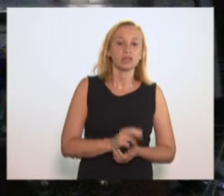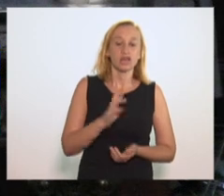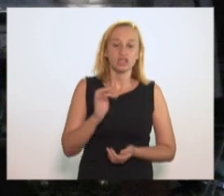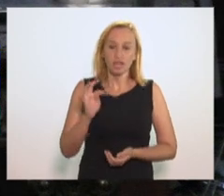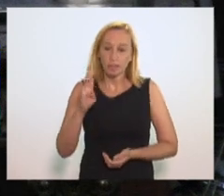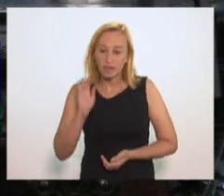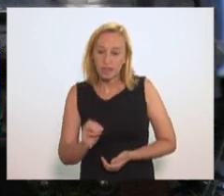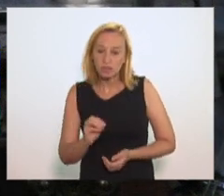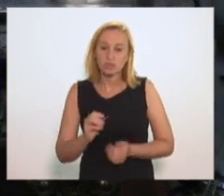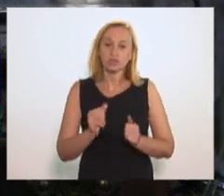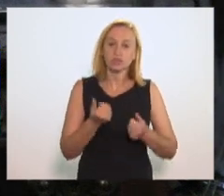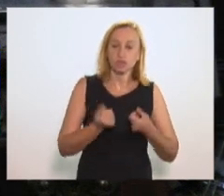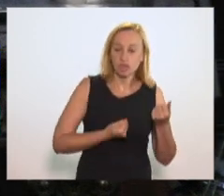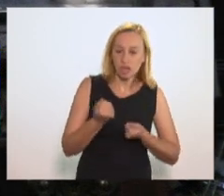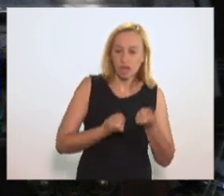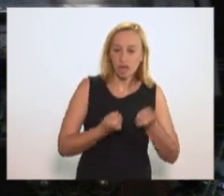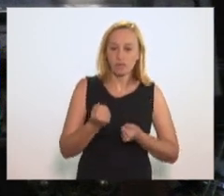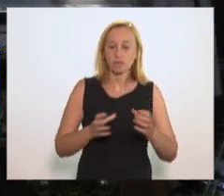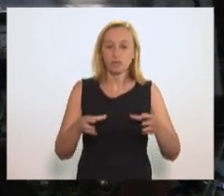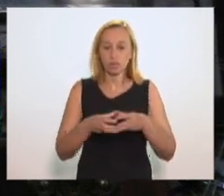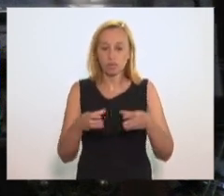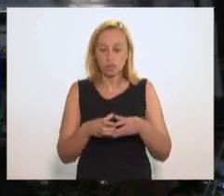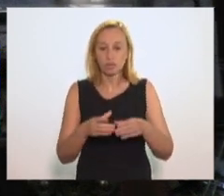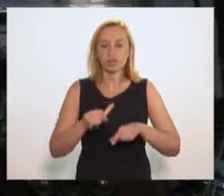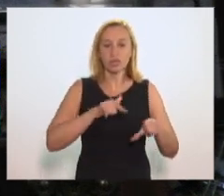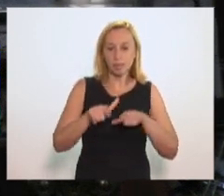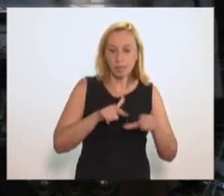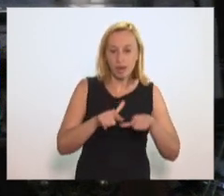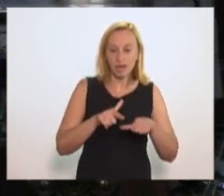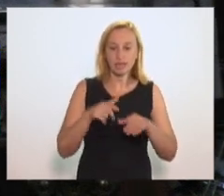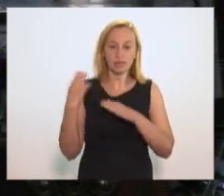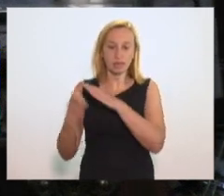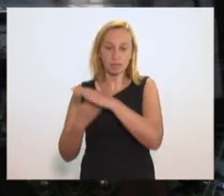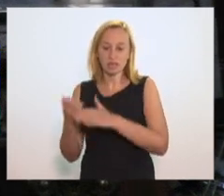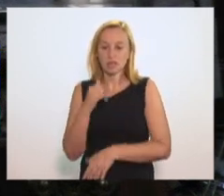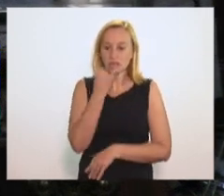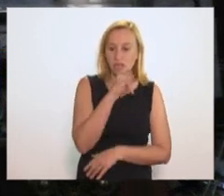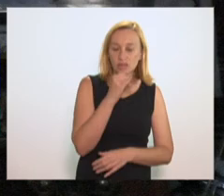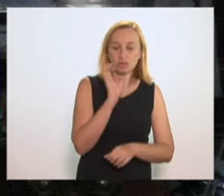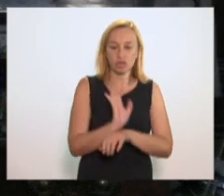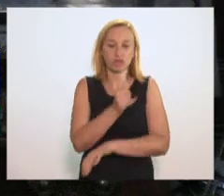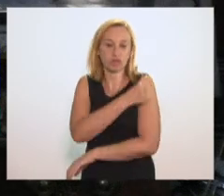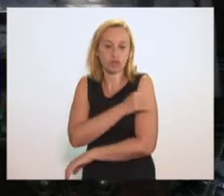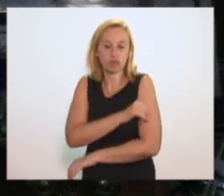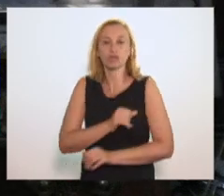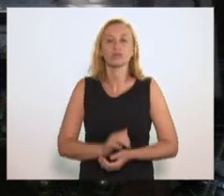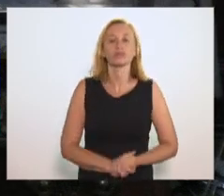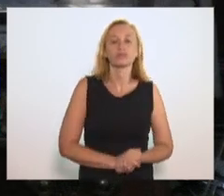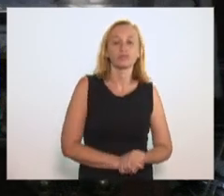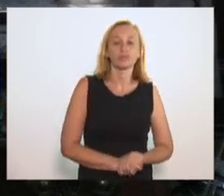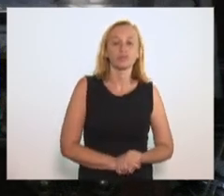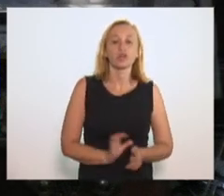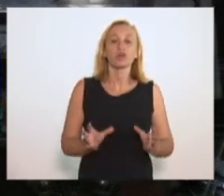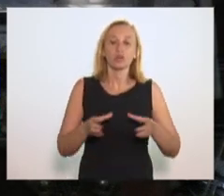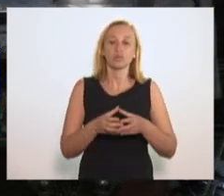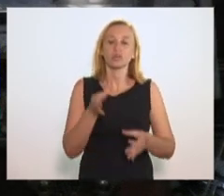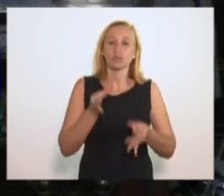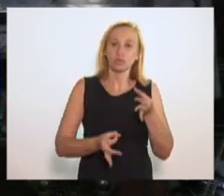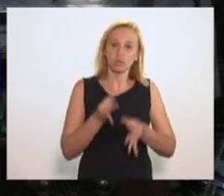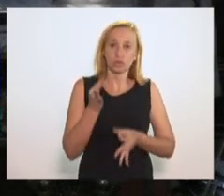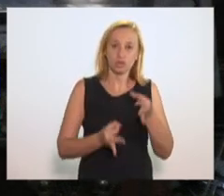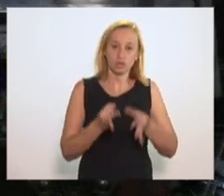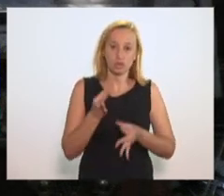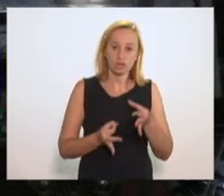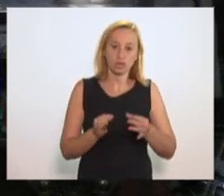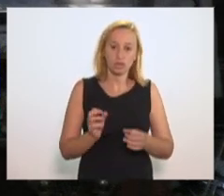respectivas equipes de serviços de concessionários de energia elétrica em atuação no estado do Rio de Janeiro dependendo de pareceres das comissões de constituição e justiça